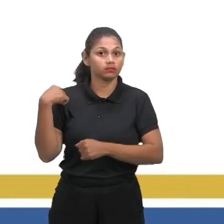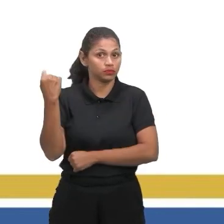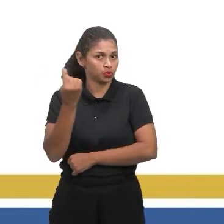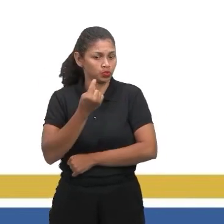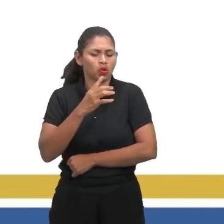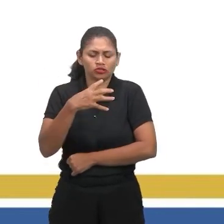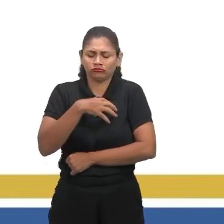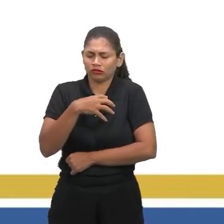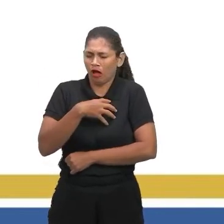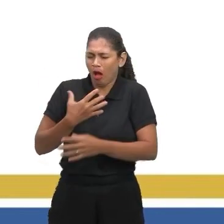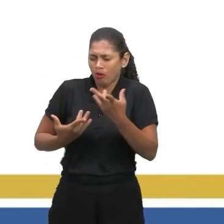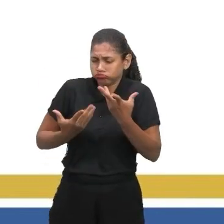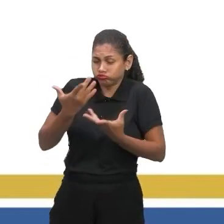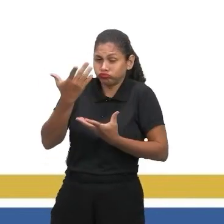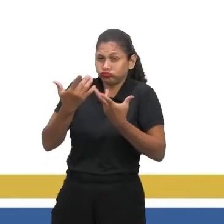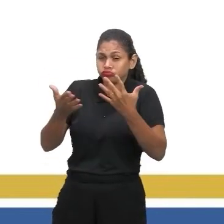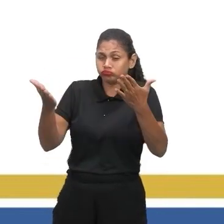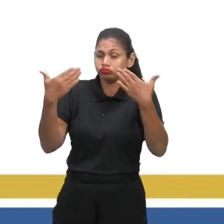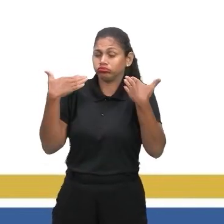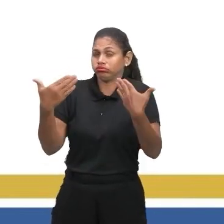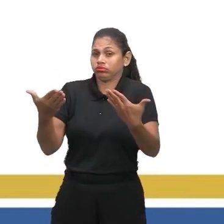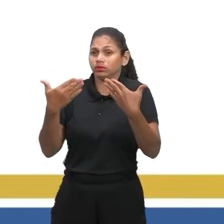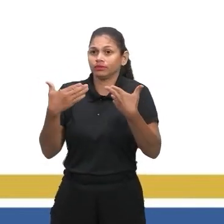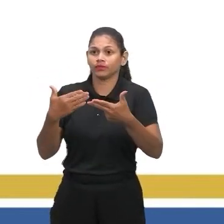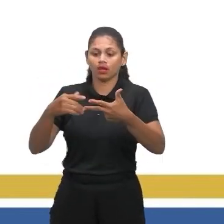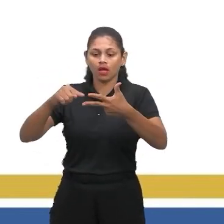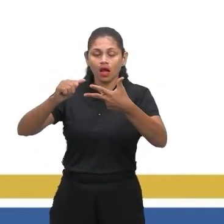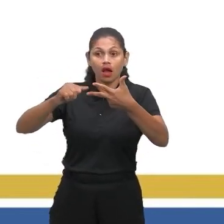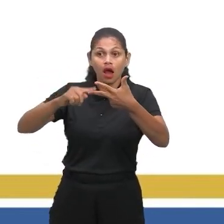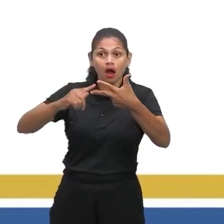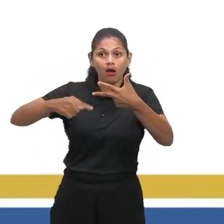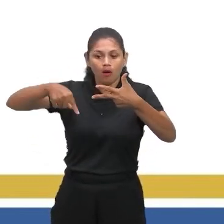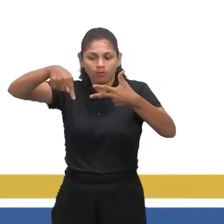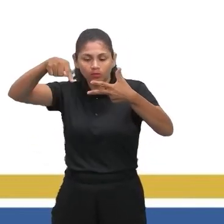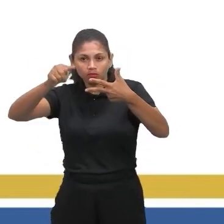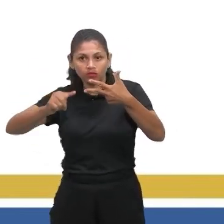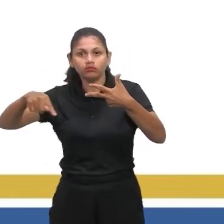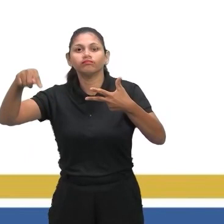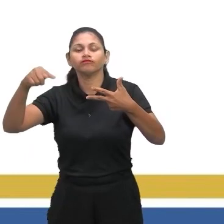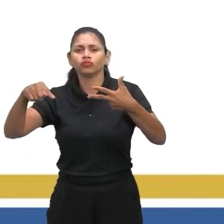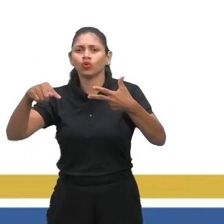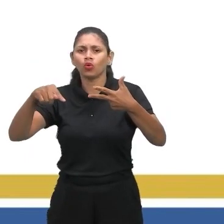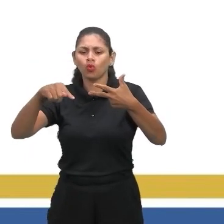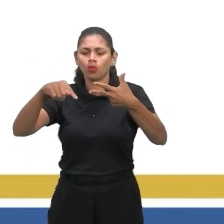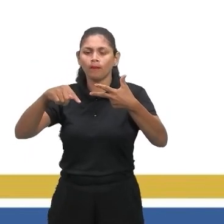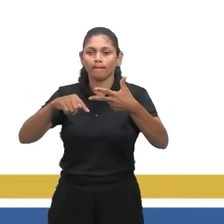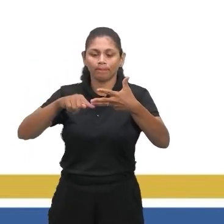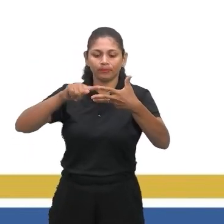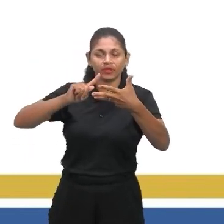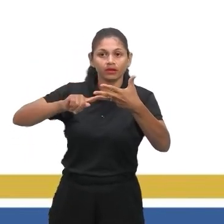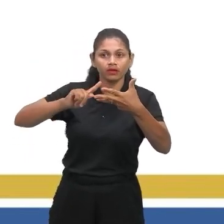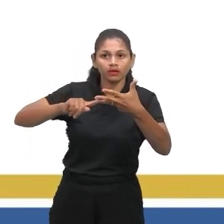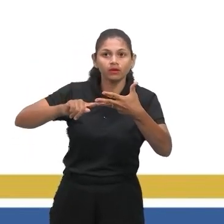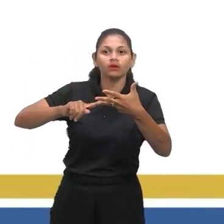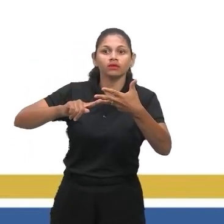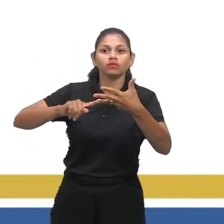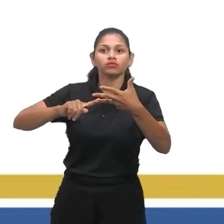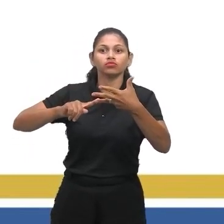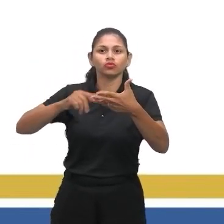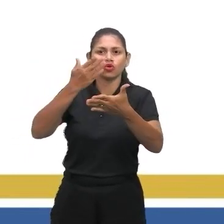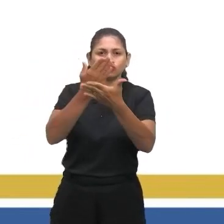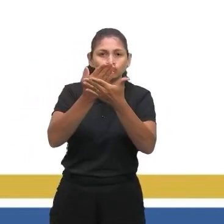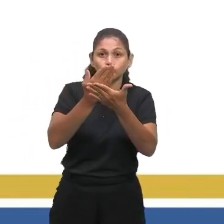Acre. Temos ondulatório, que é mais estudado, nos fenômenos de ondas. Temos aqui cinemática, o estudo